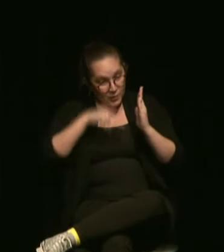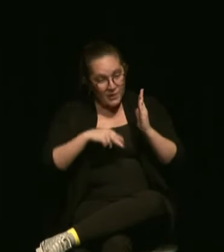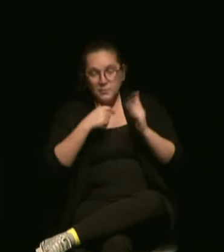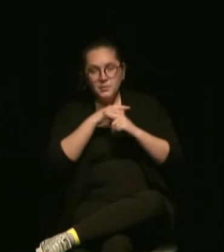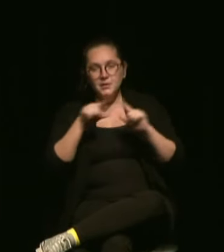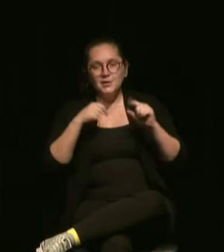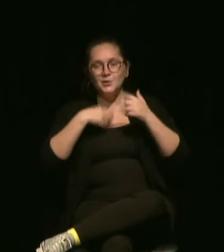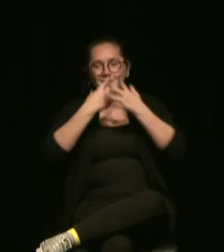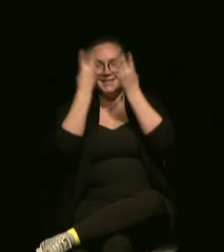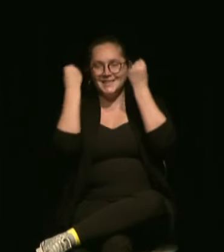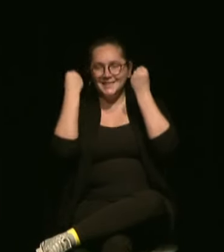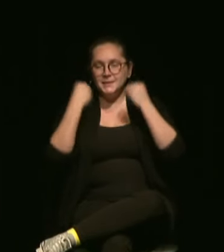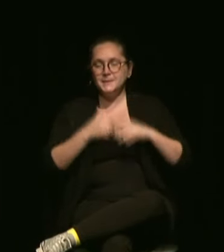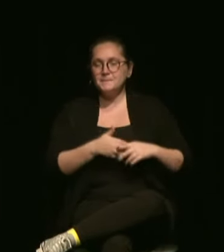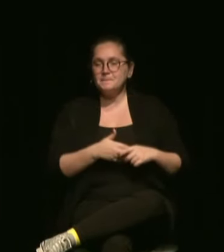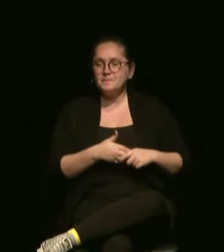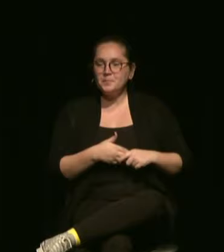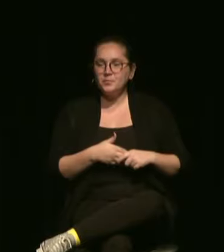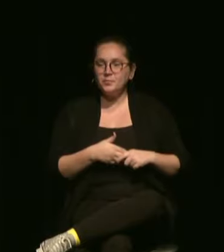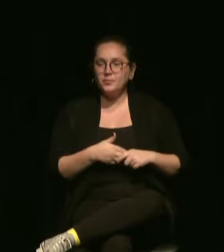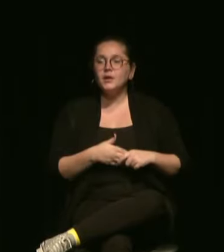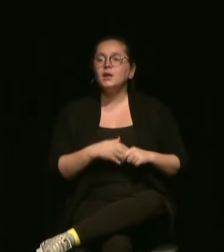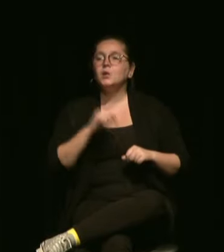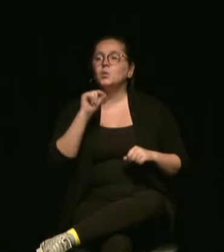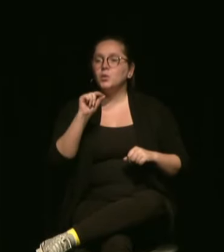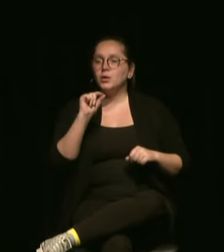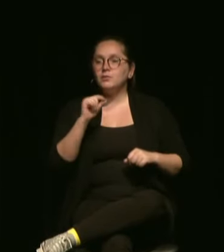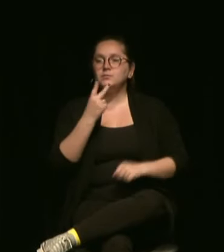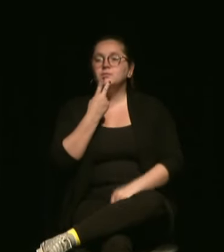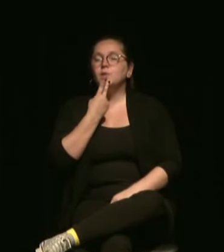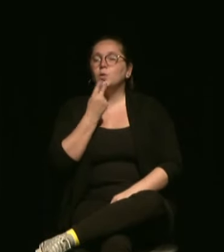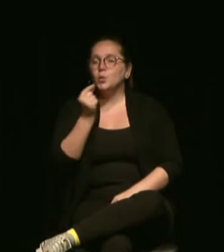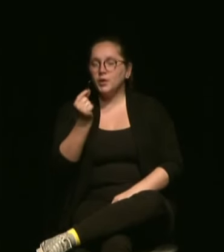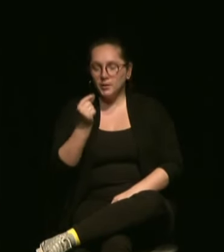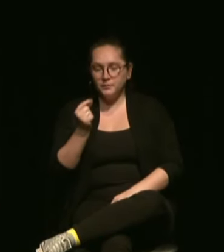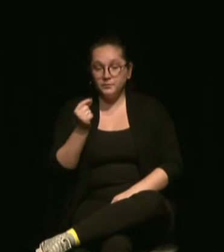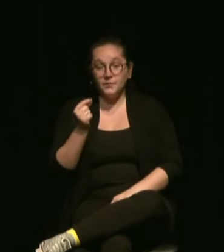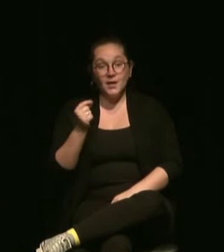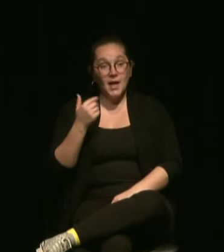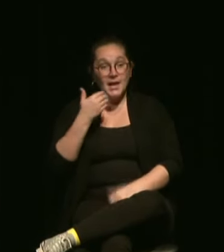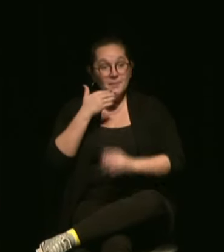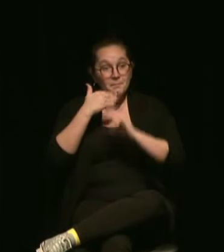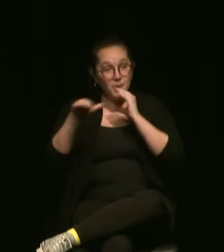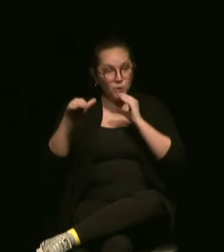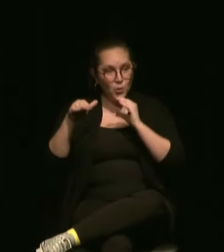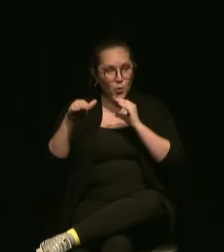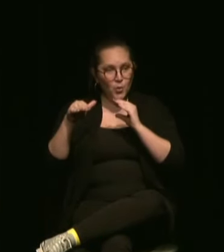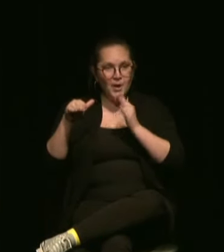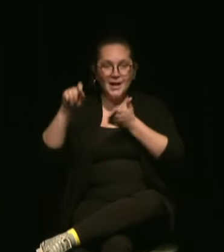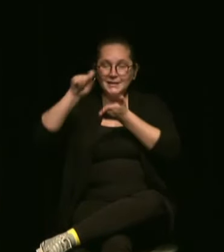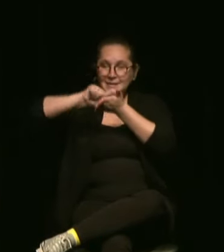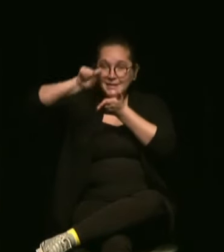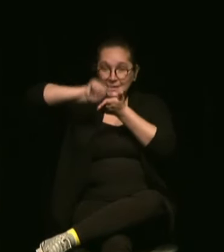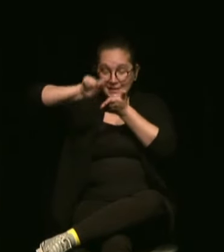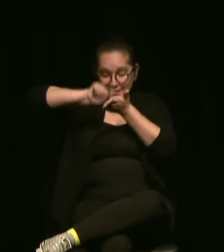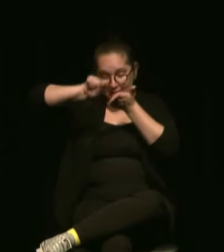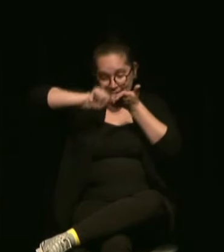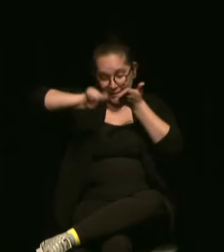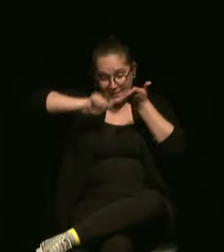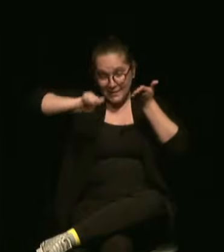esquecido. E ele fez o seguinte, ele mandou a transcrição, né,